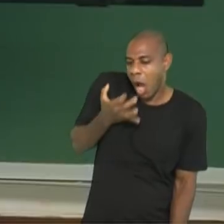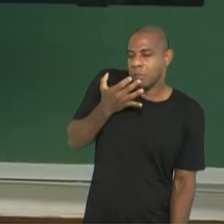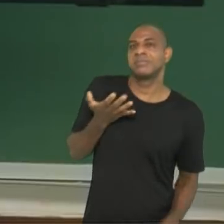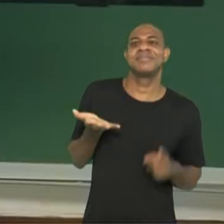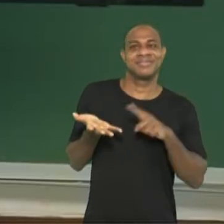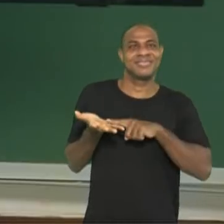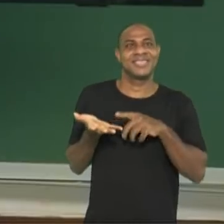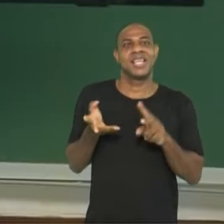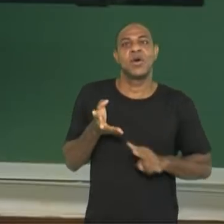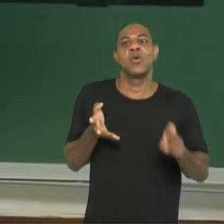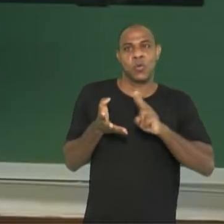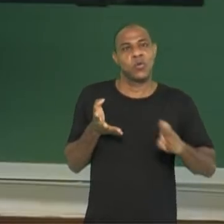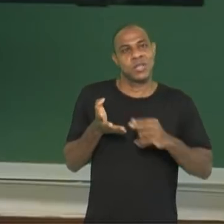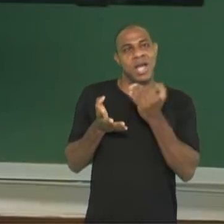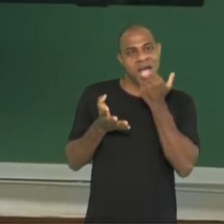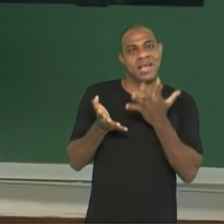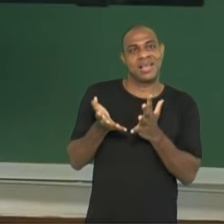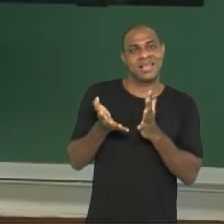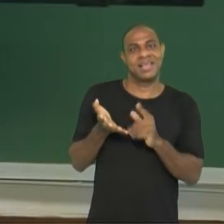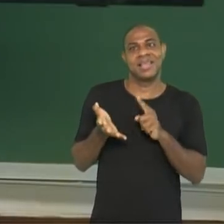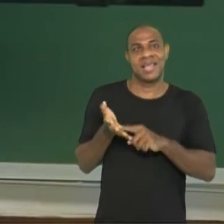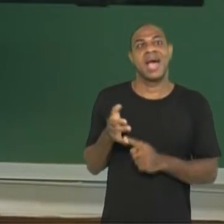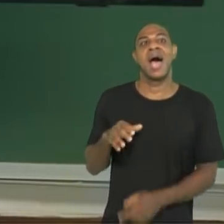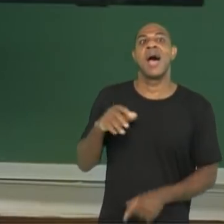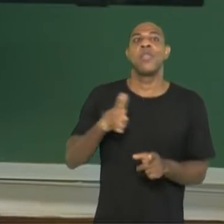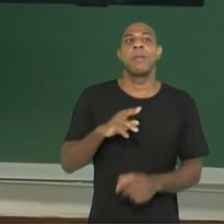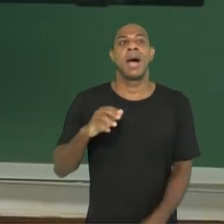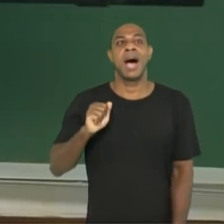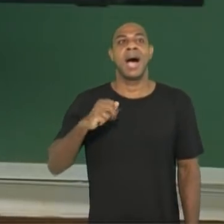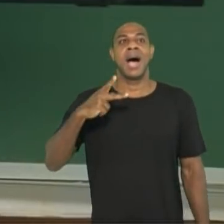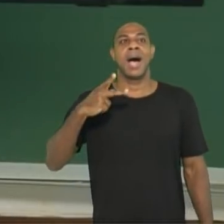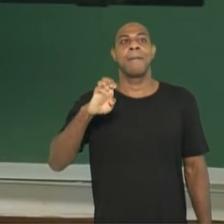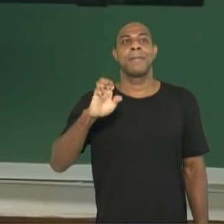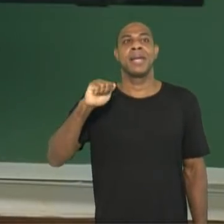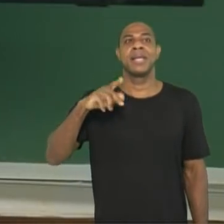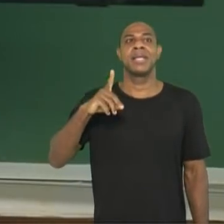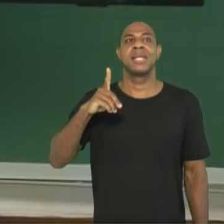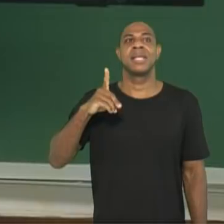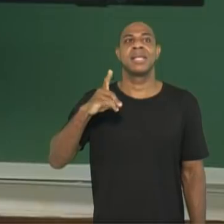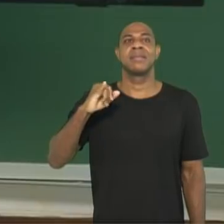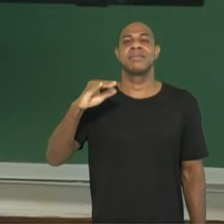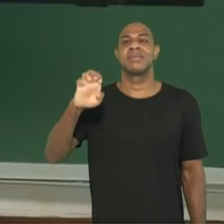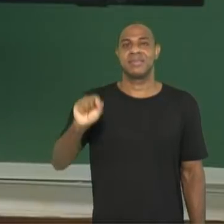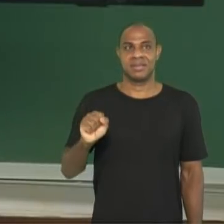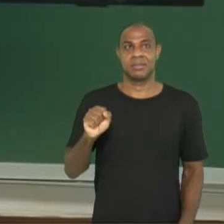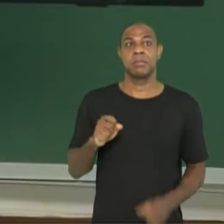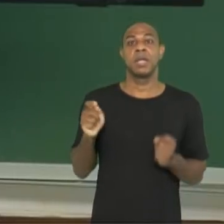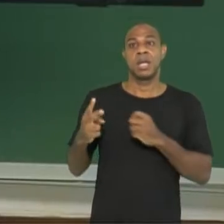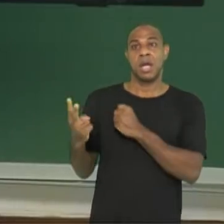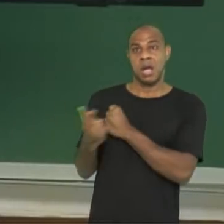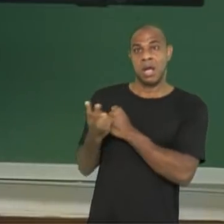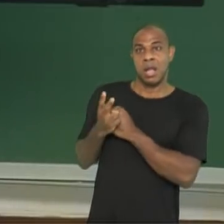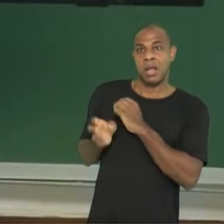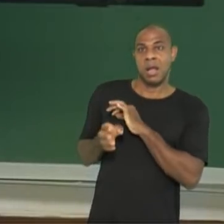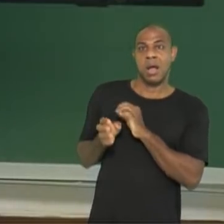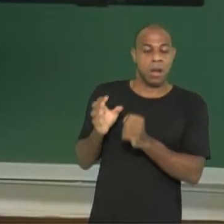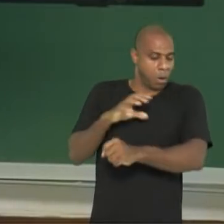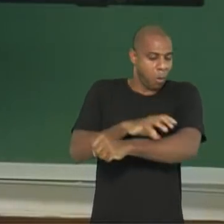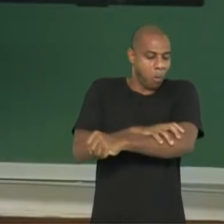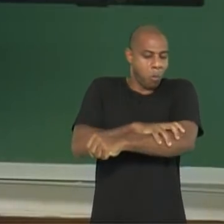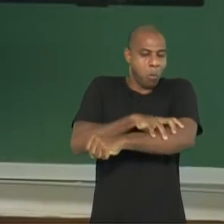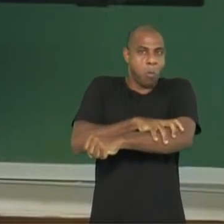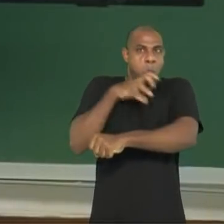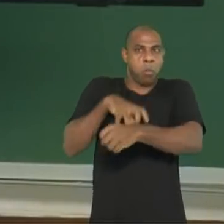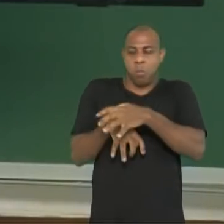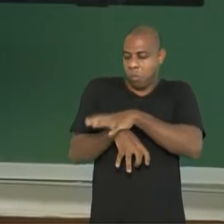alimentações diferentes. Esses apêndices, eles podem ser protegidos por músculos. E o esqueleto que está